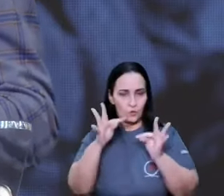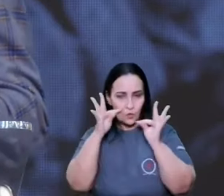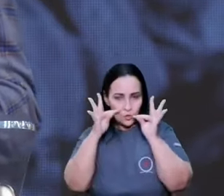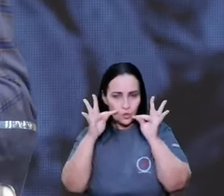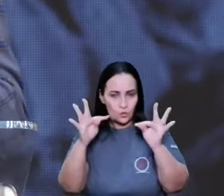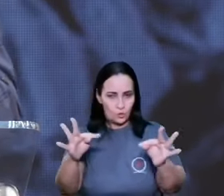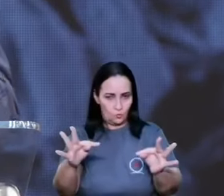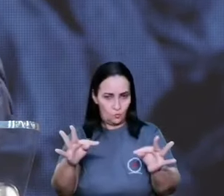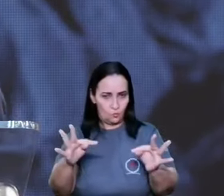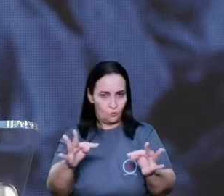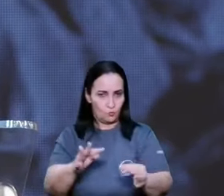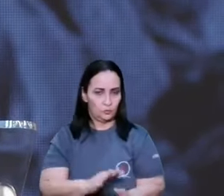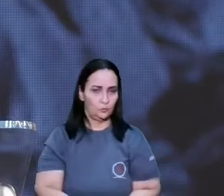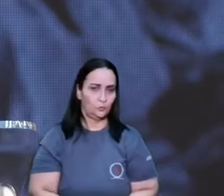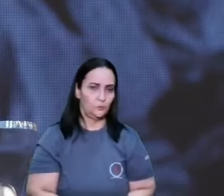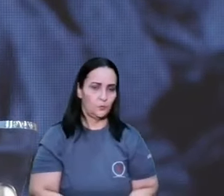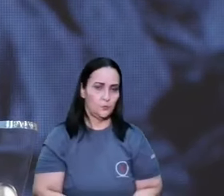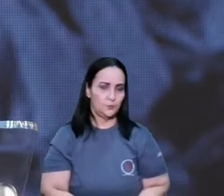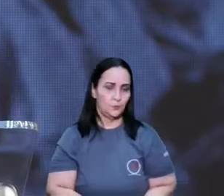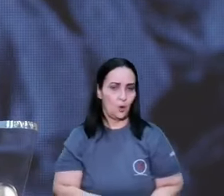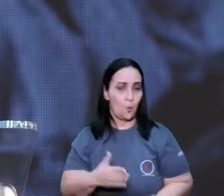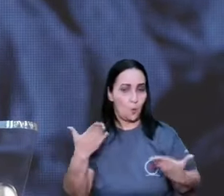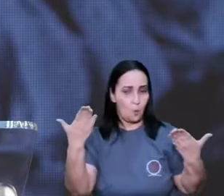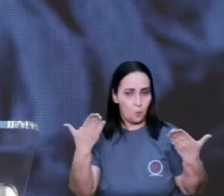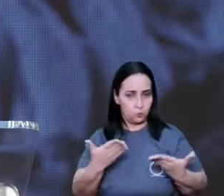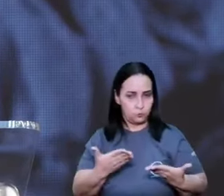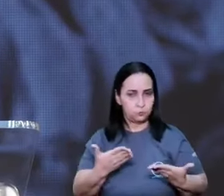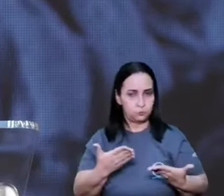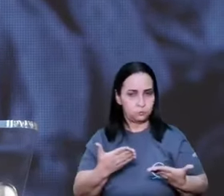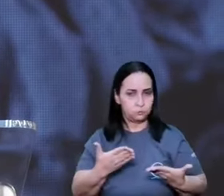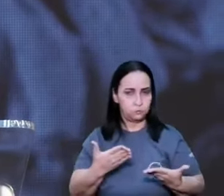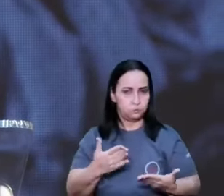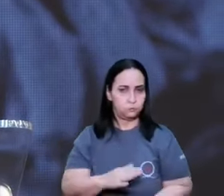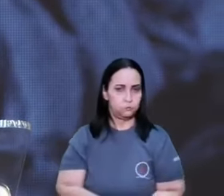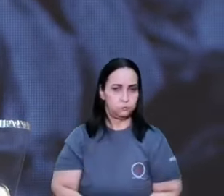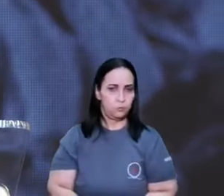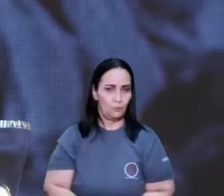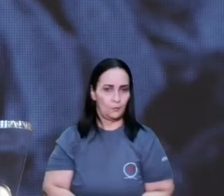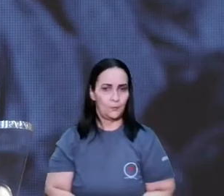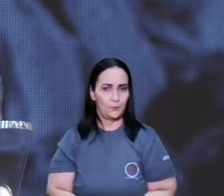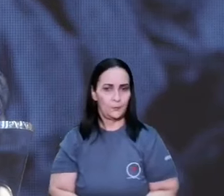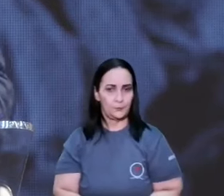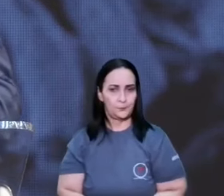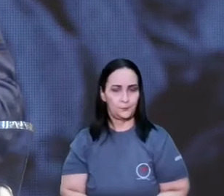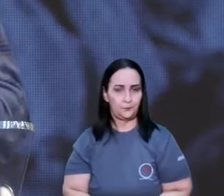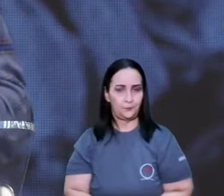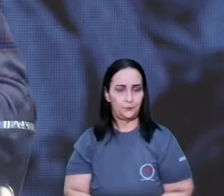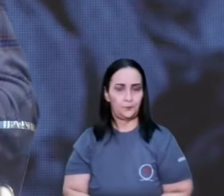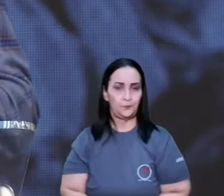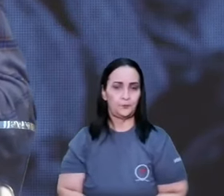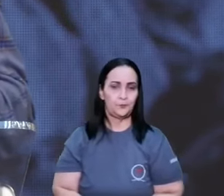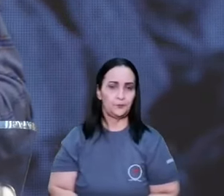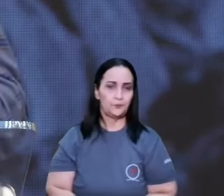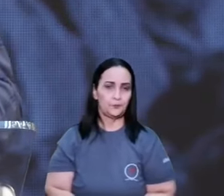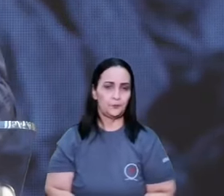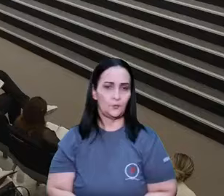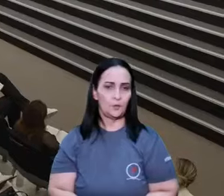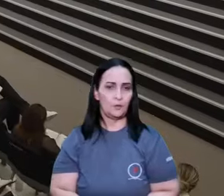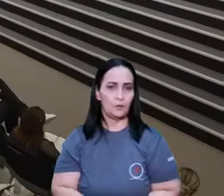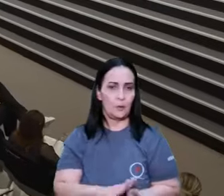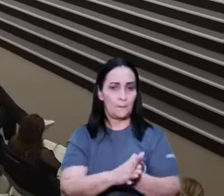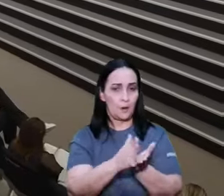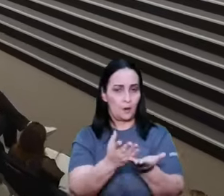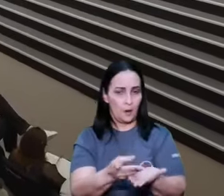oculares nós estamos situados hoje no evangelho de Nosso Senhor e salvador Jesus Cristo segundo a